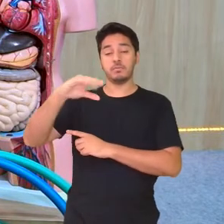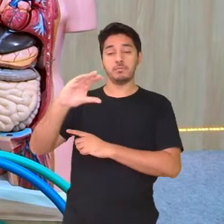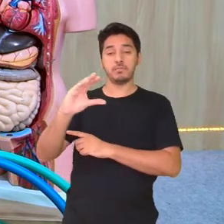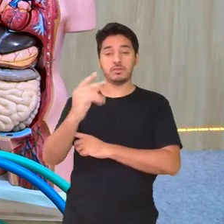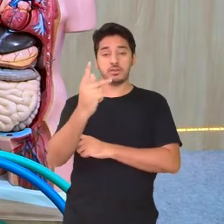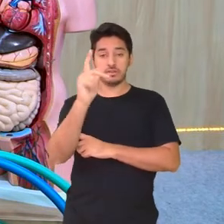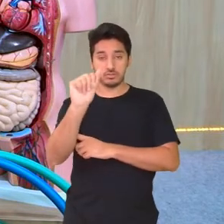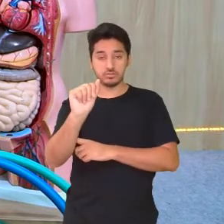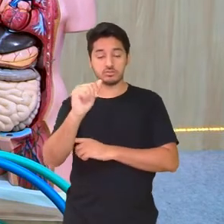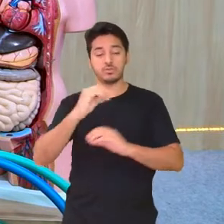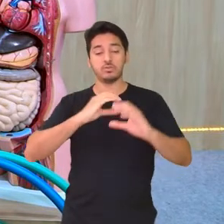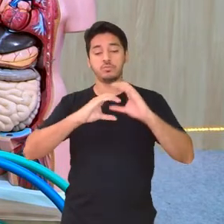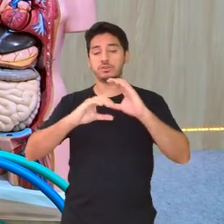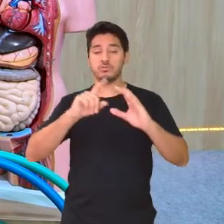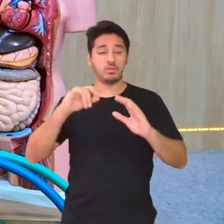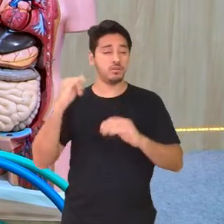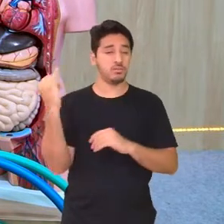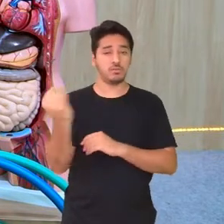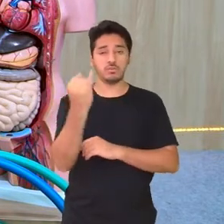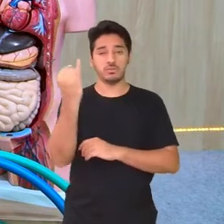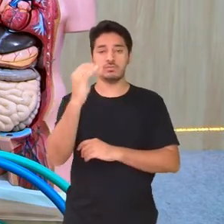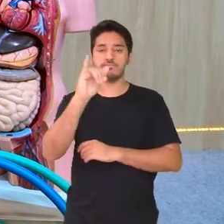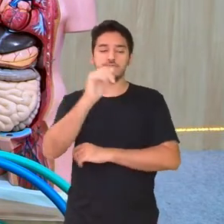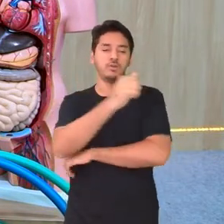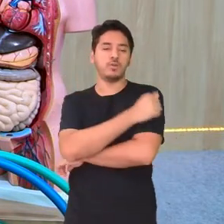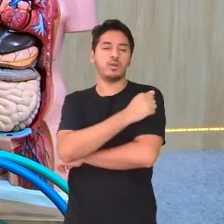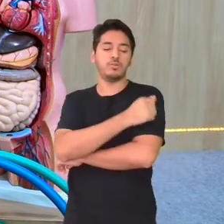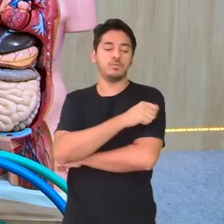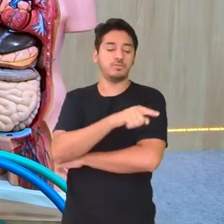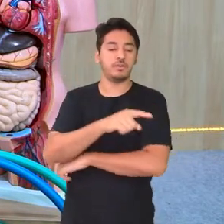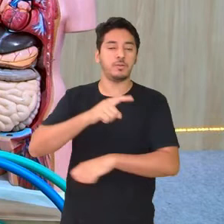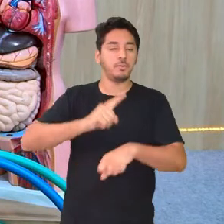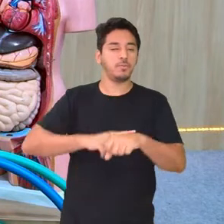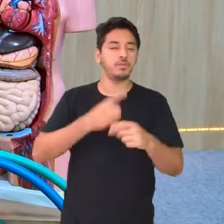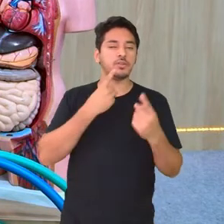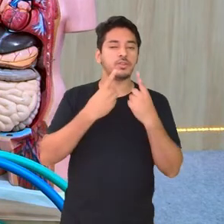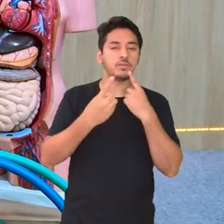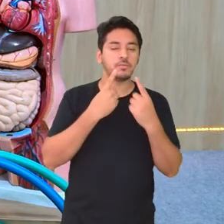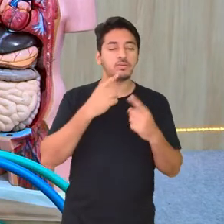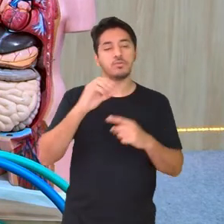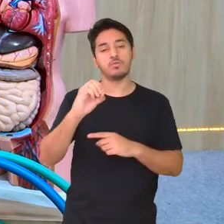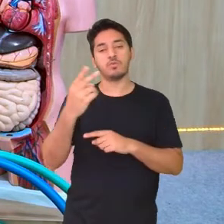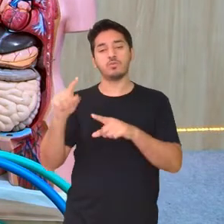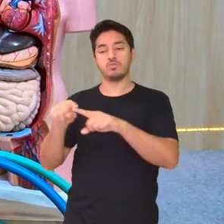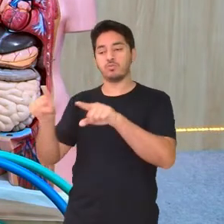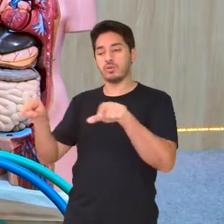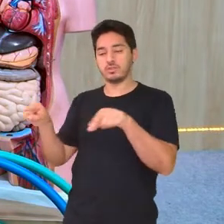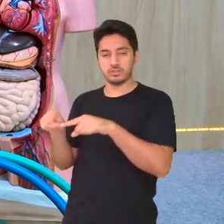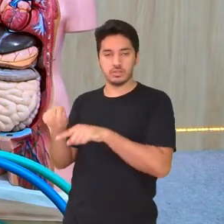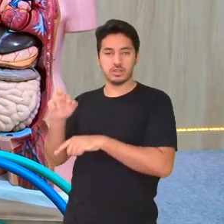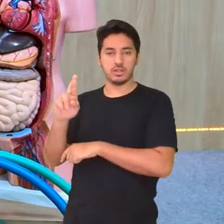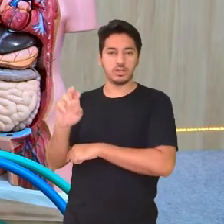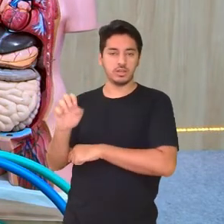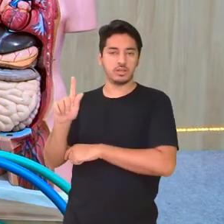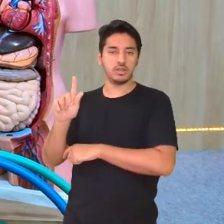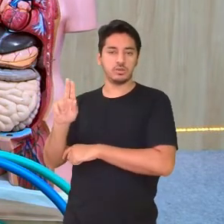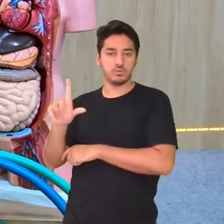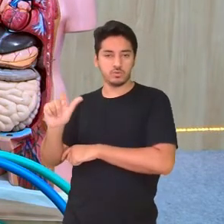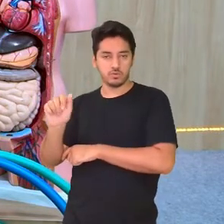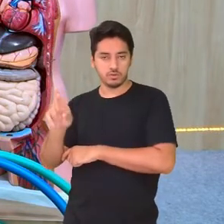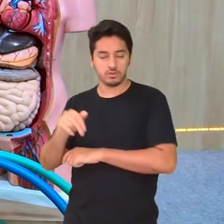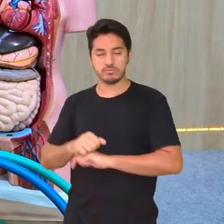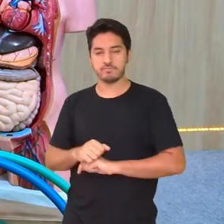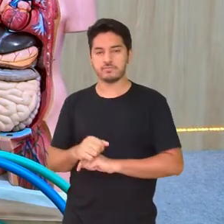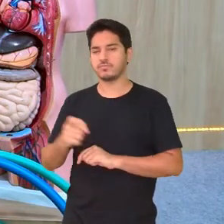estudante. Ou seja, se aquele estudante está no horário do seu atendimento ou na sala regular, e naquele momento,